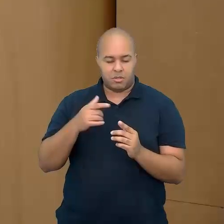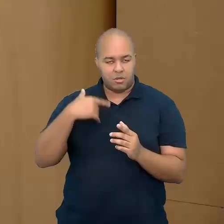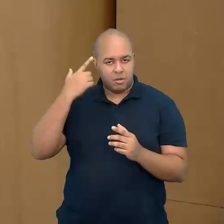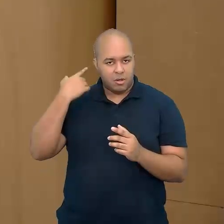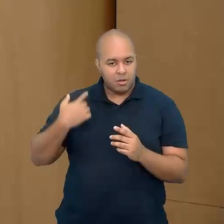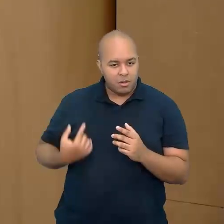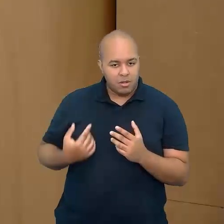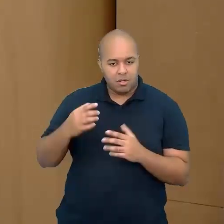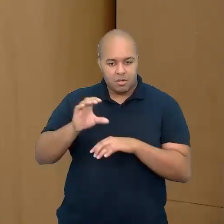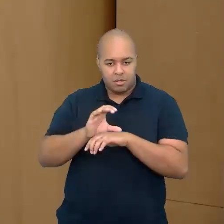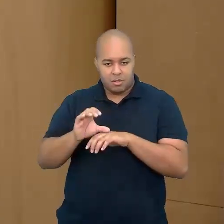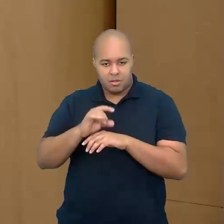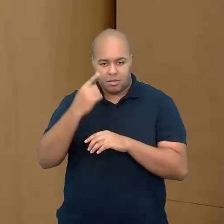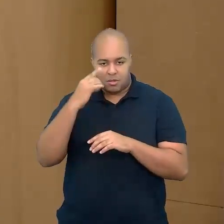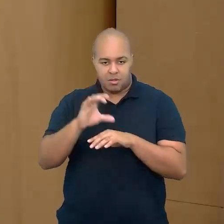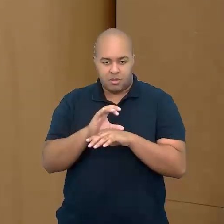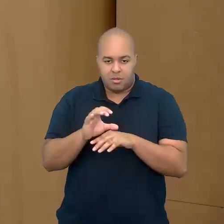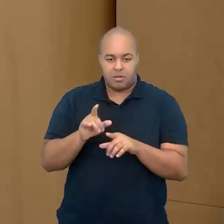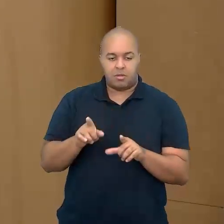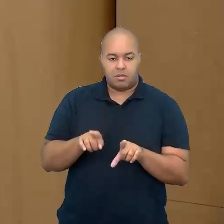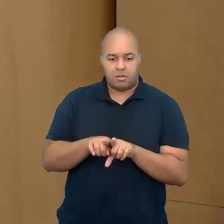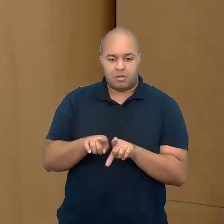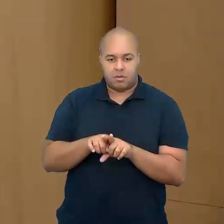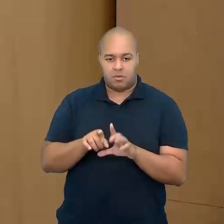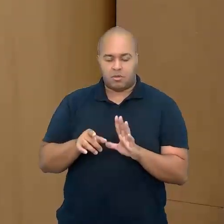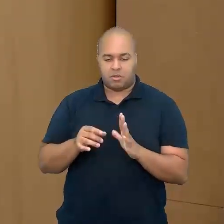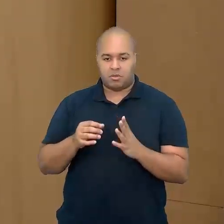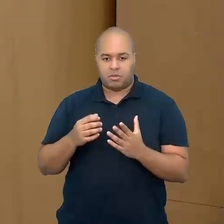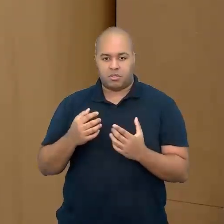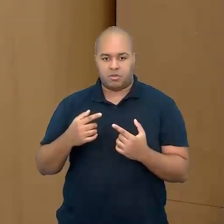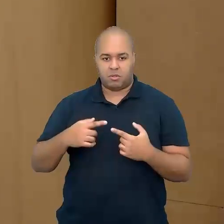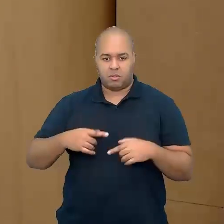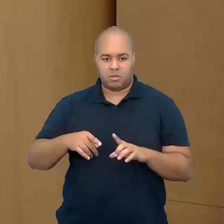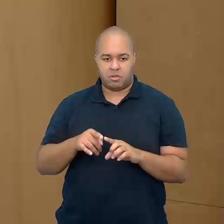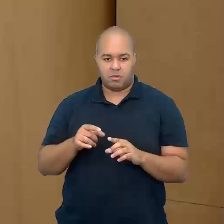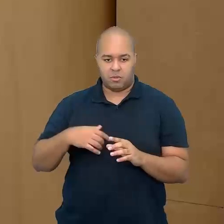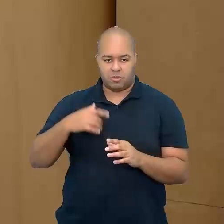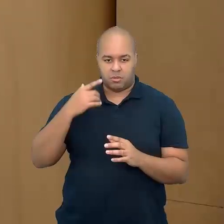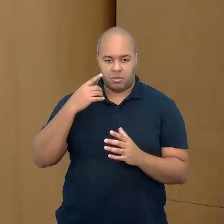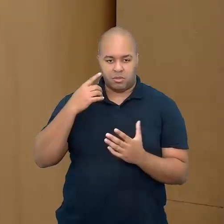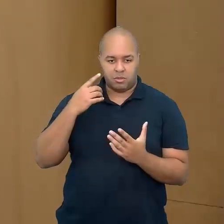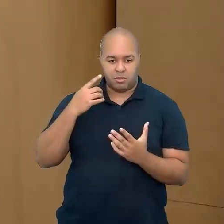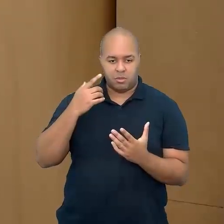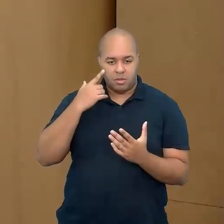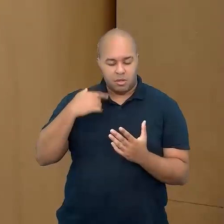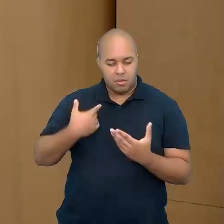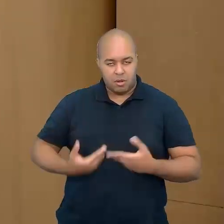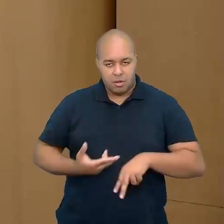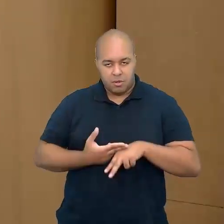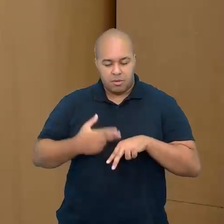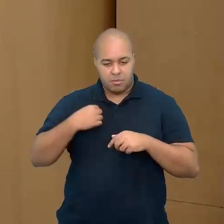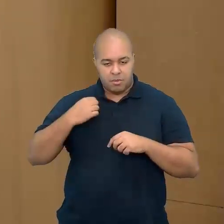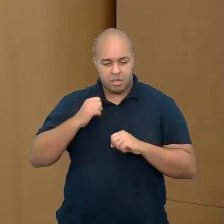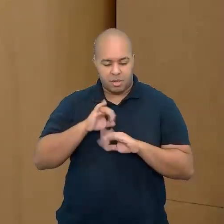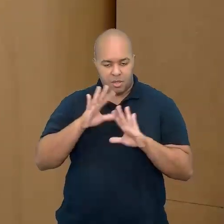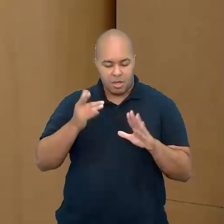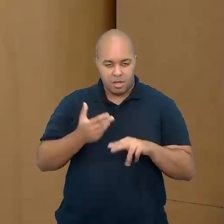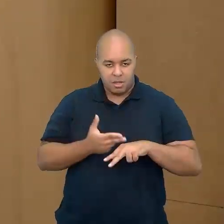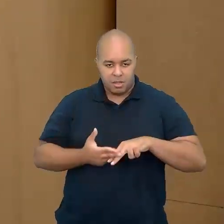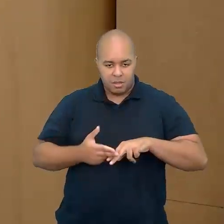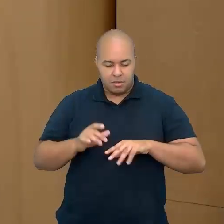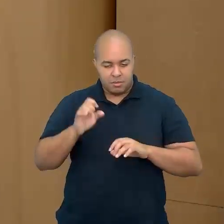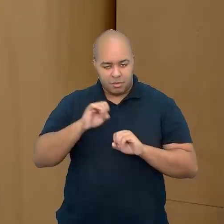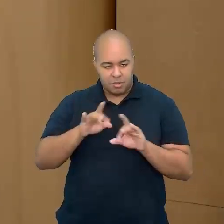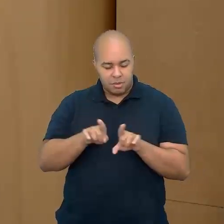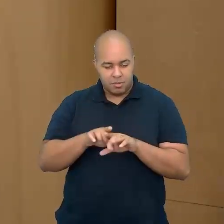cacheados castanhos uso óculos Estou vestindo uma camiseta Clara uma calça vermelha e sapatos comigo